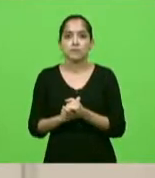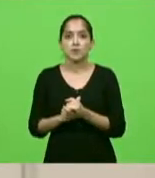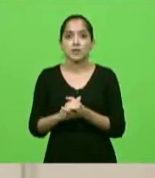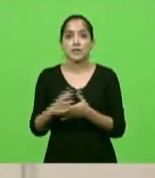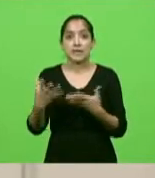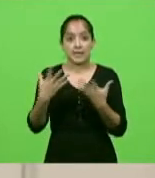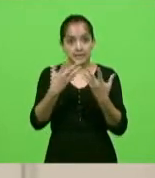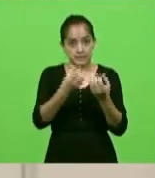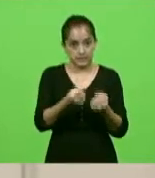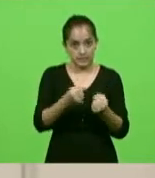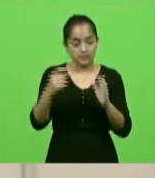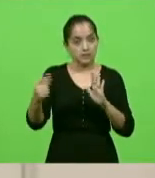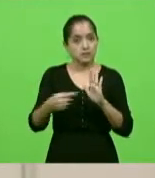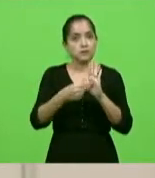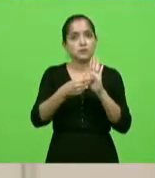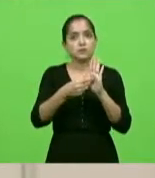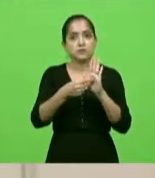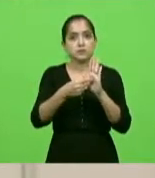recebida denúncia